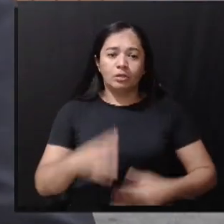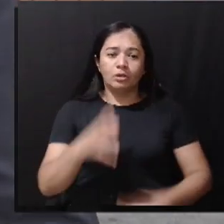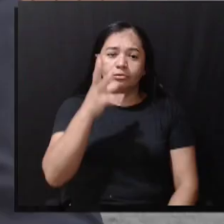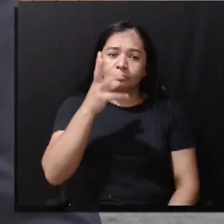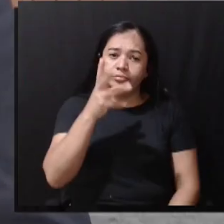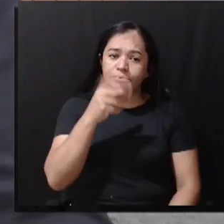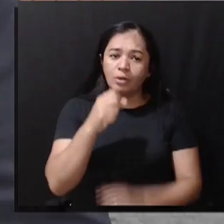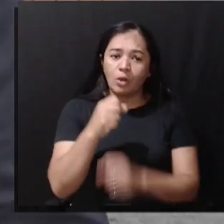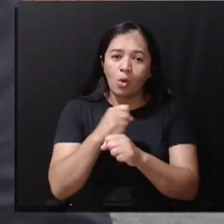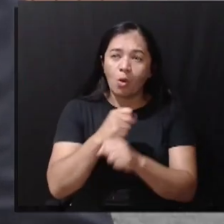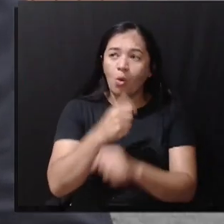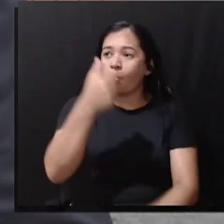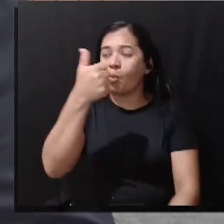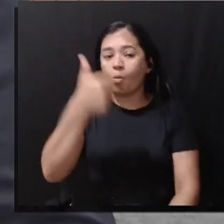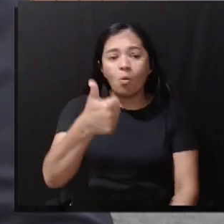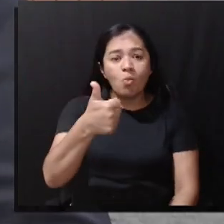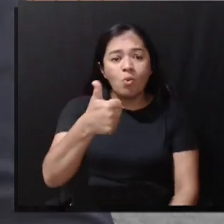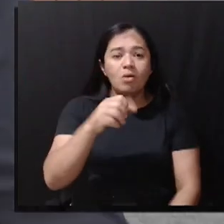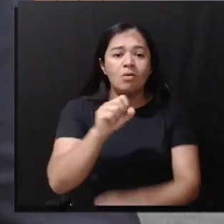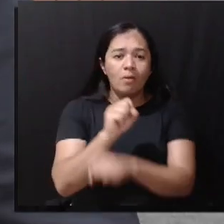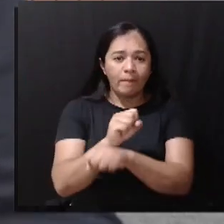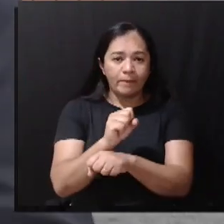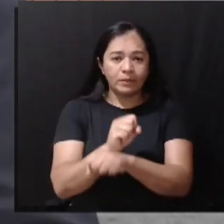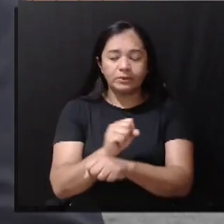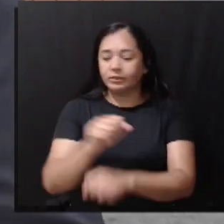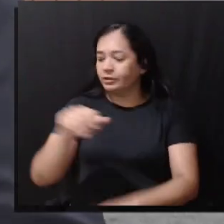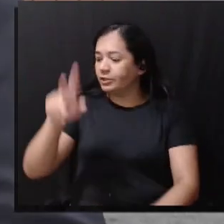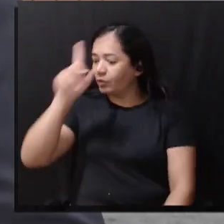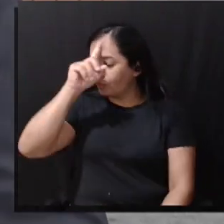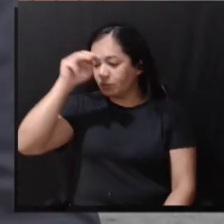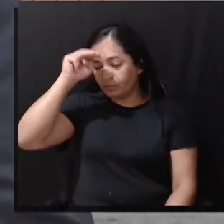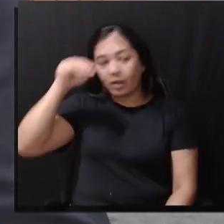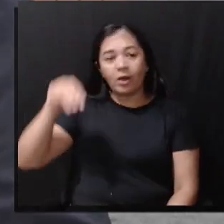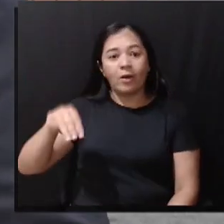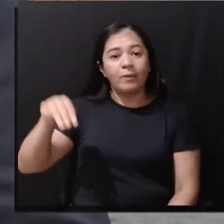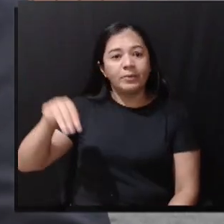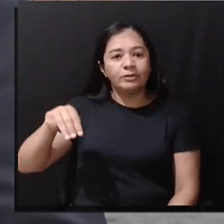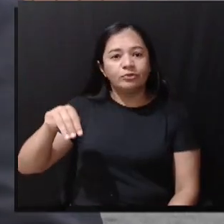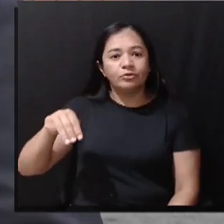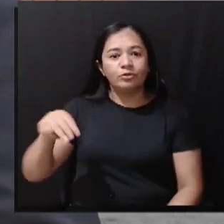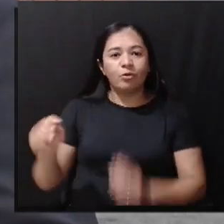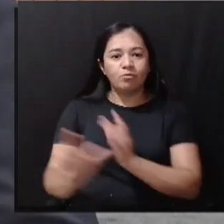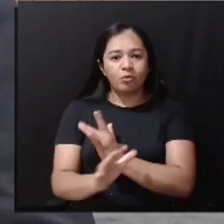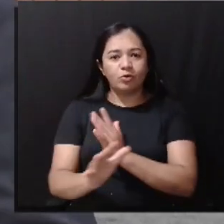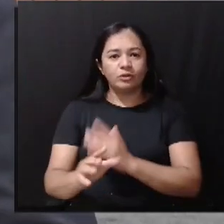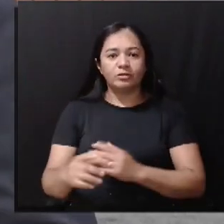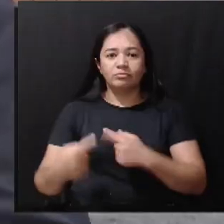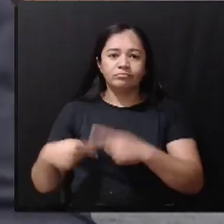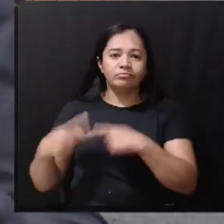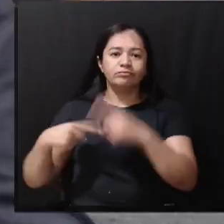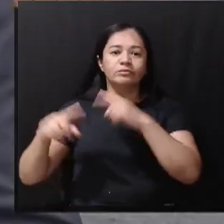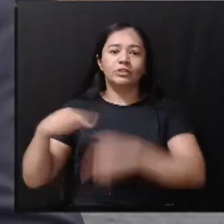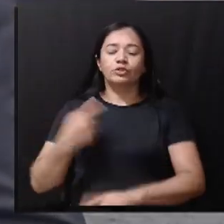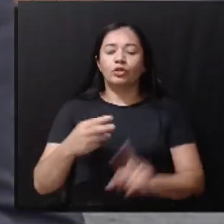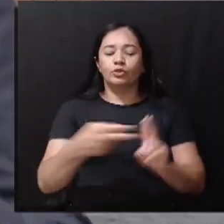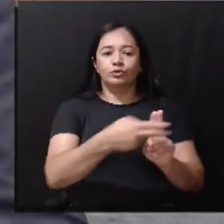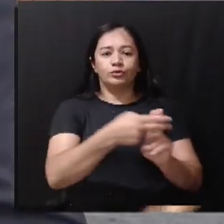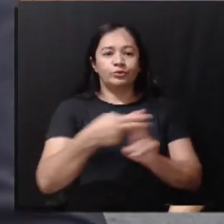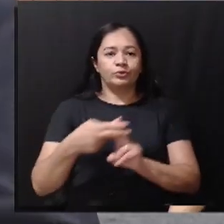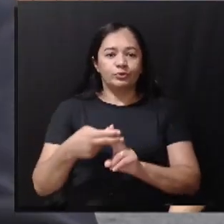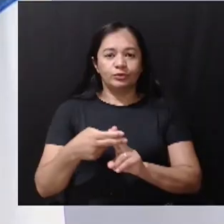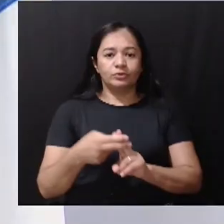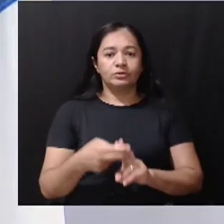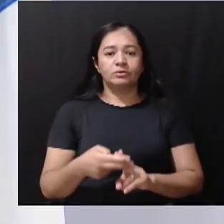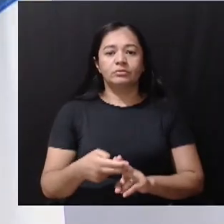Então, realmente, esse Hospital Metropolitano trará grande evolução para nós aqui no sistema de saúde do nosso município e, reforço,